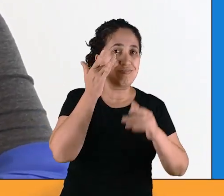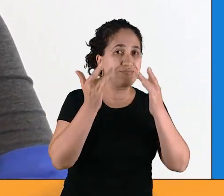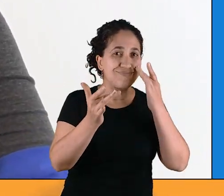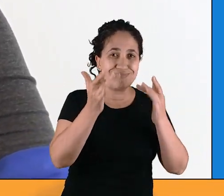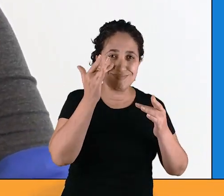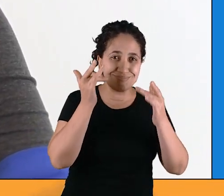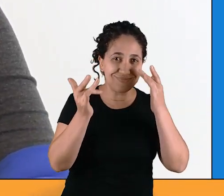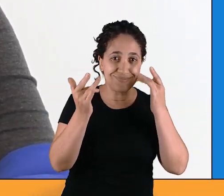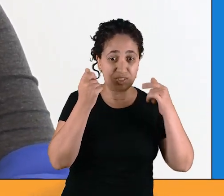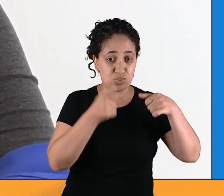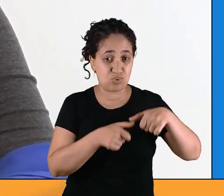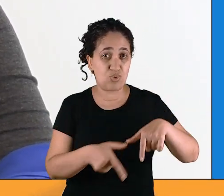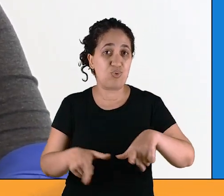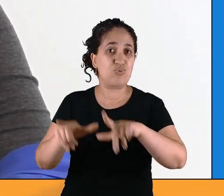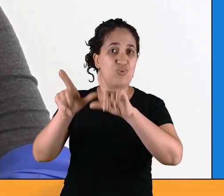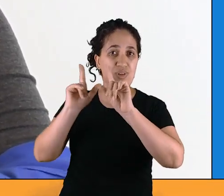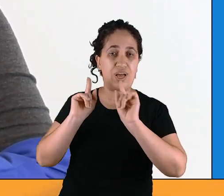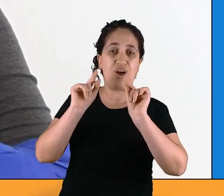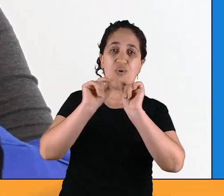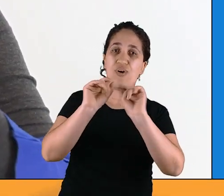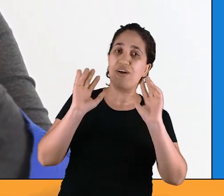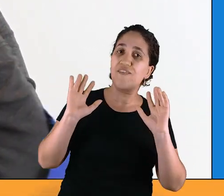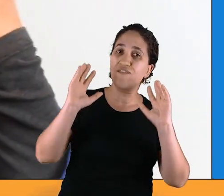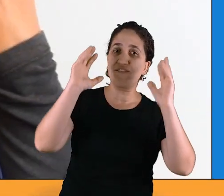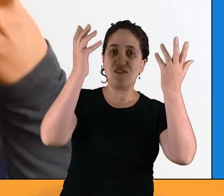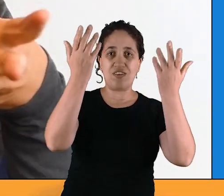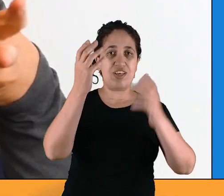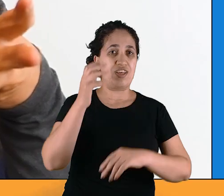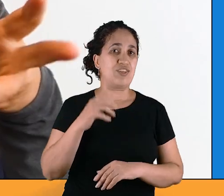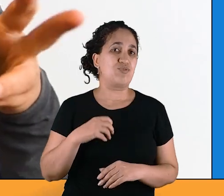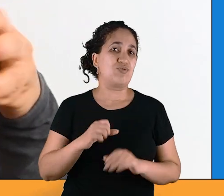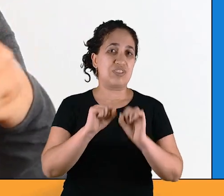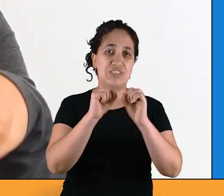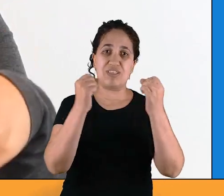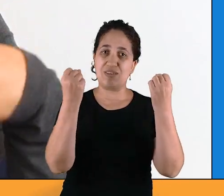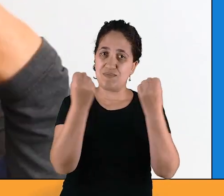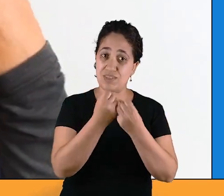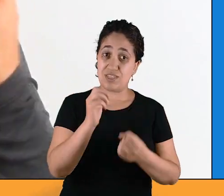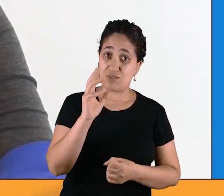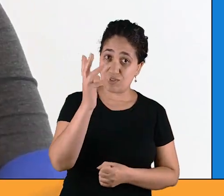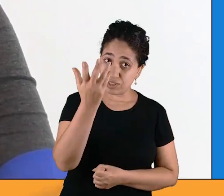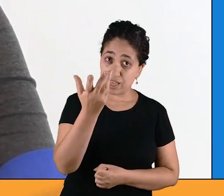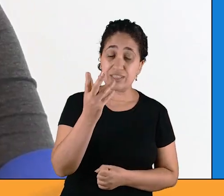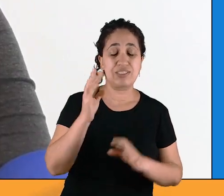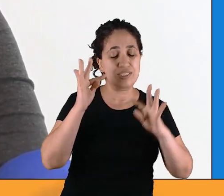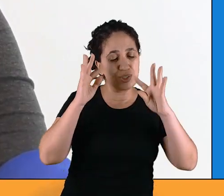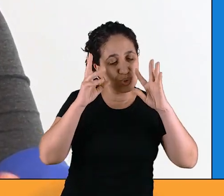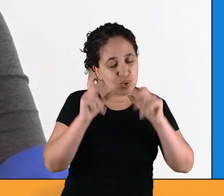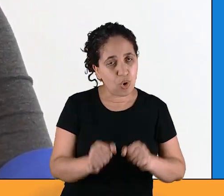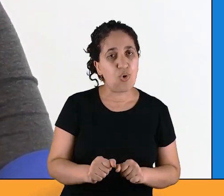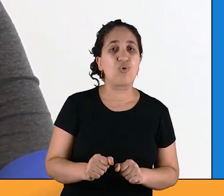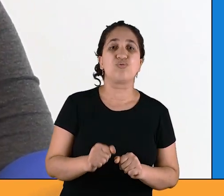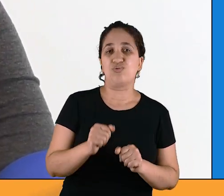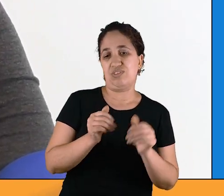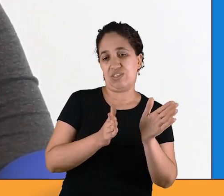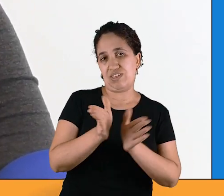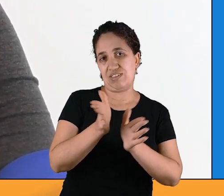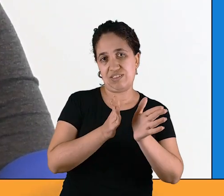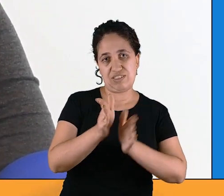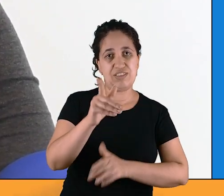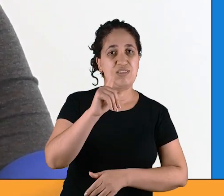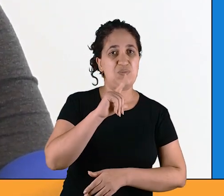também de teatro, do Itaú Cultural, eventos, seminários que ocorrem lá também contam, né, com os recursos